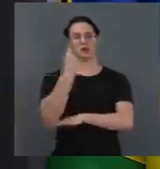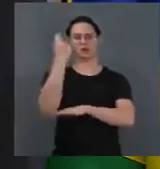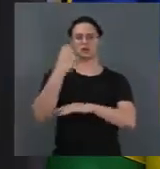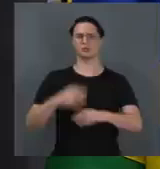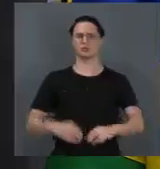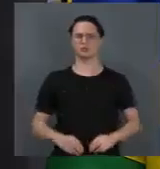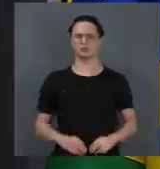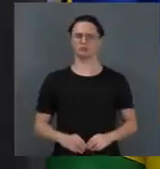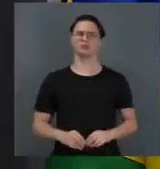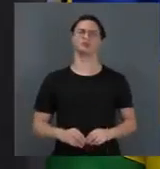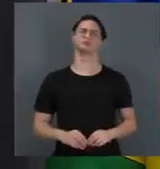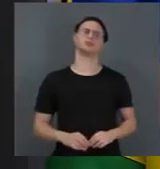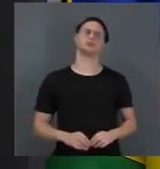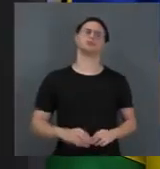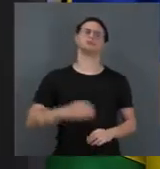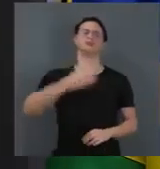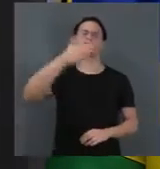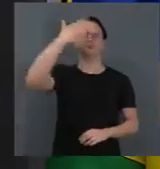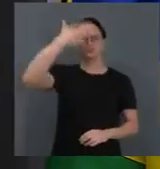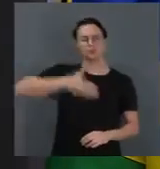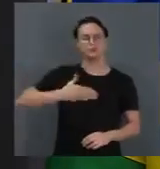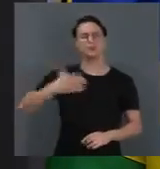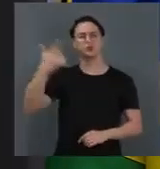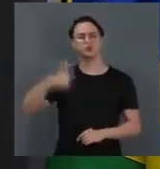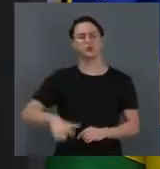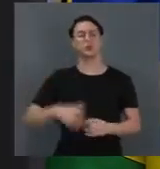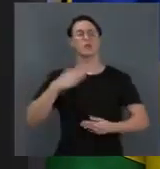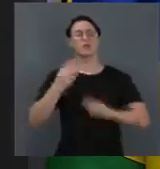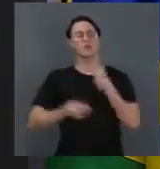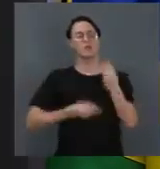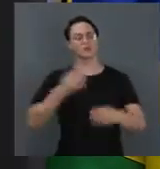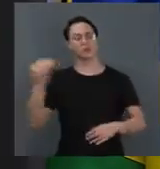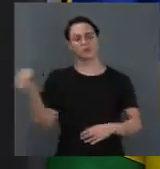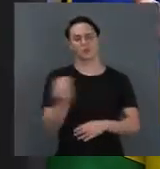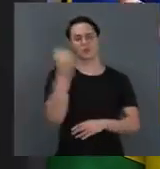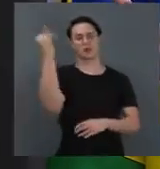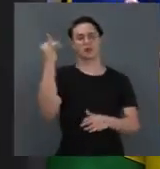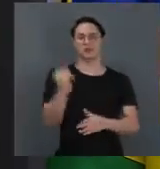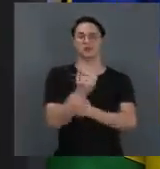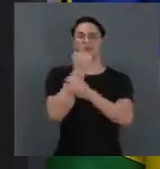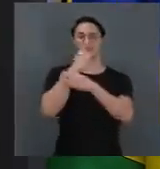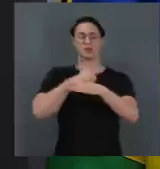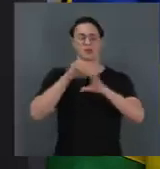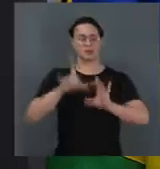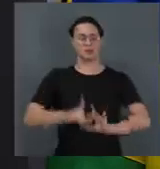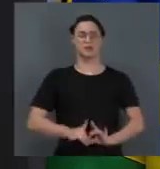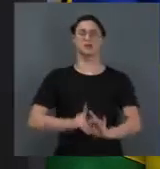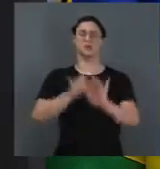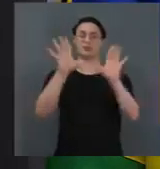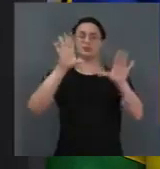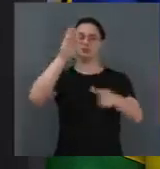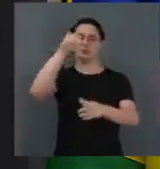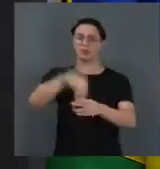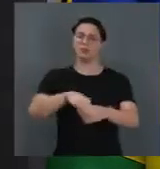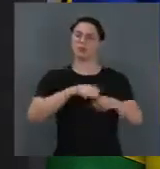uma grande prova da importância da garantia da liberdade de expressão nas redes